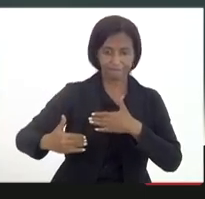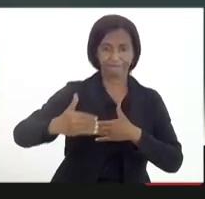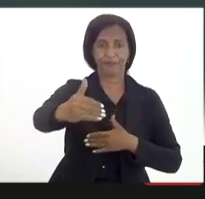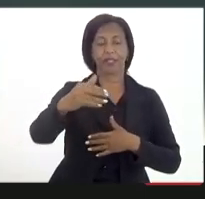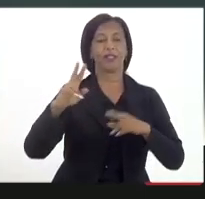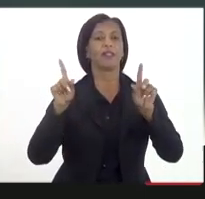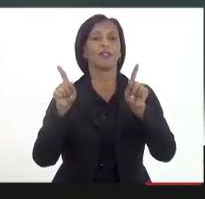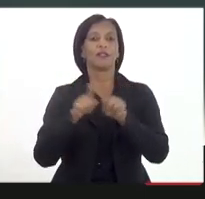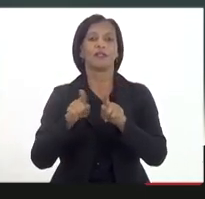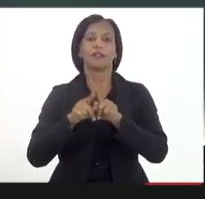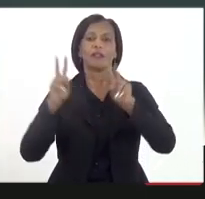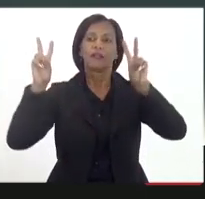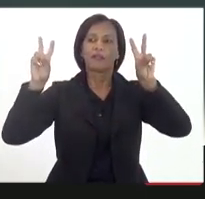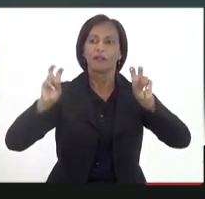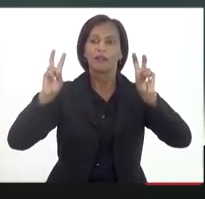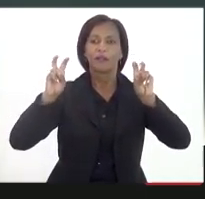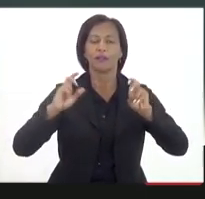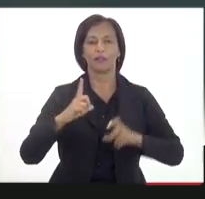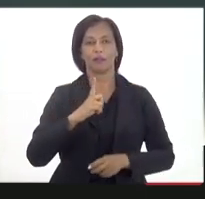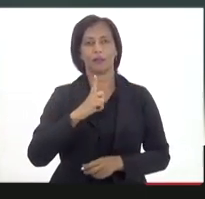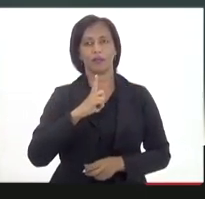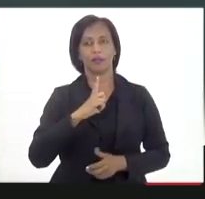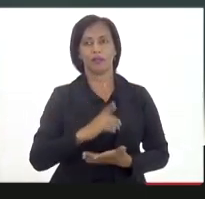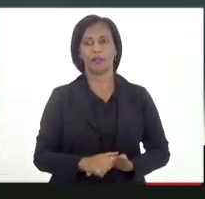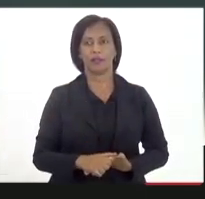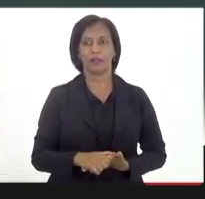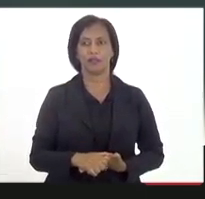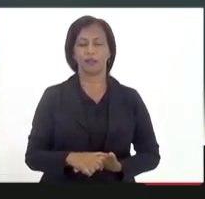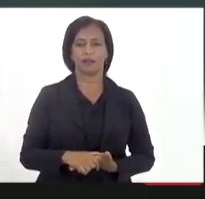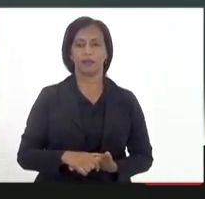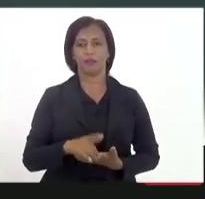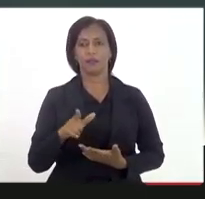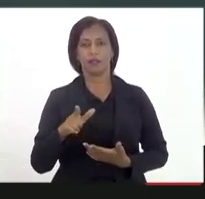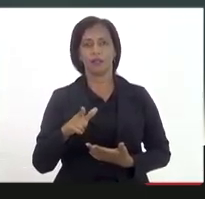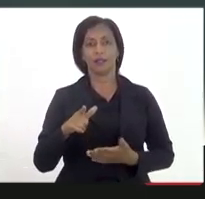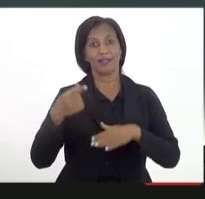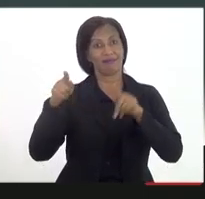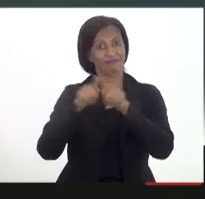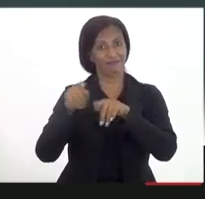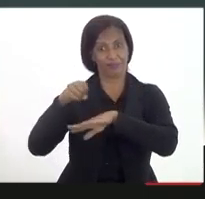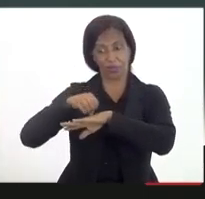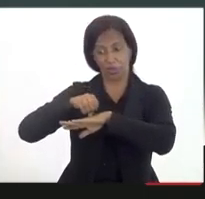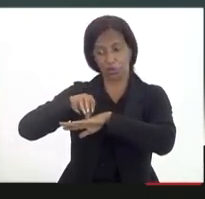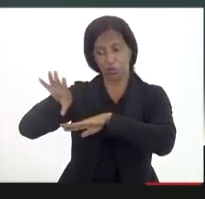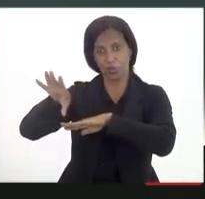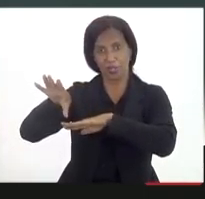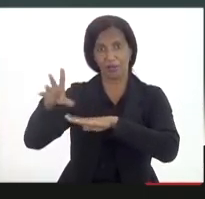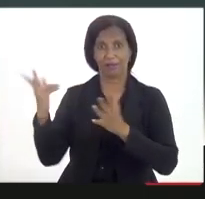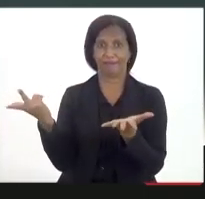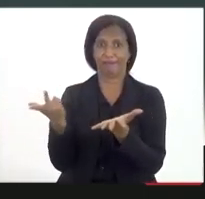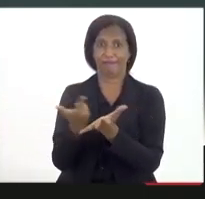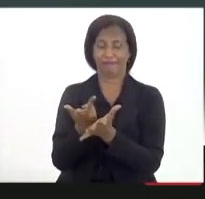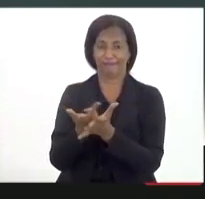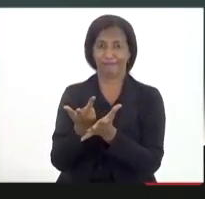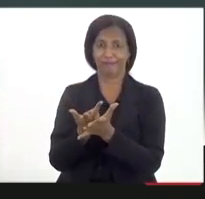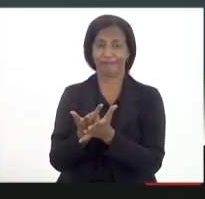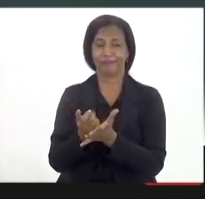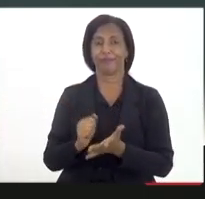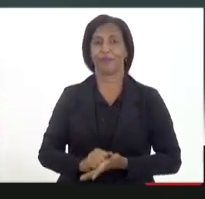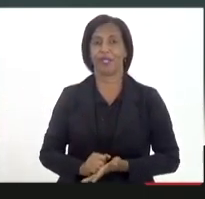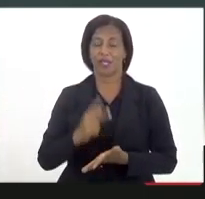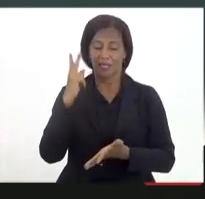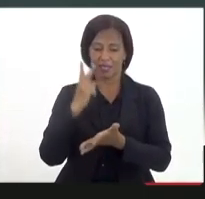pode um tema que ele é bem peculiar Nossa né que são as explosões mas final da na corregedoria a